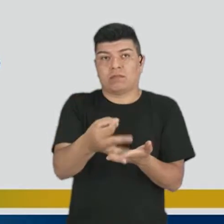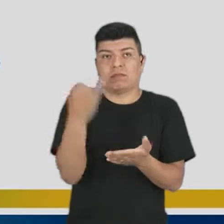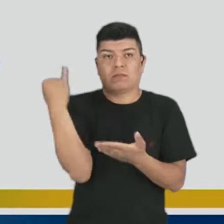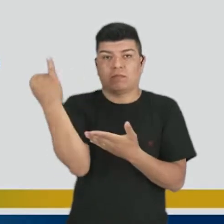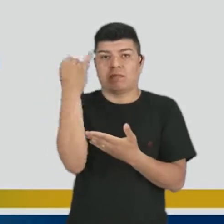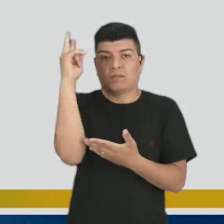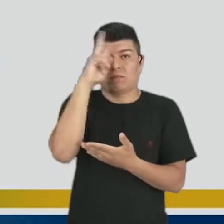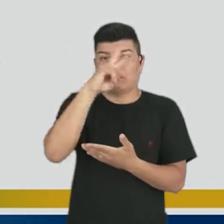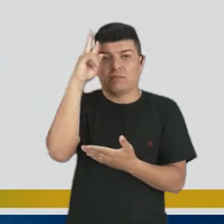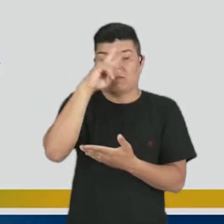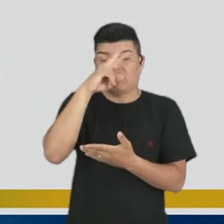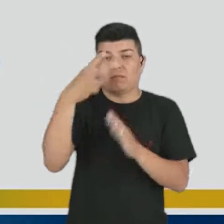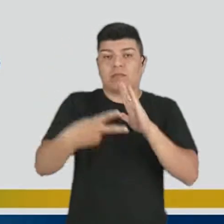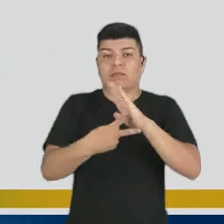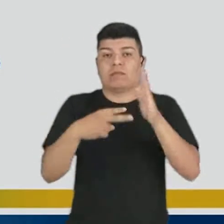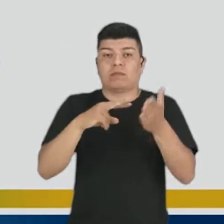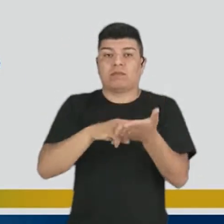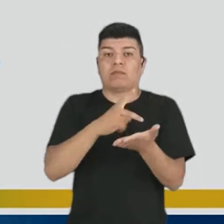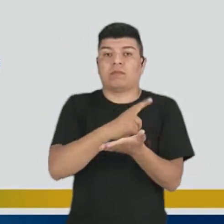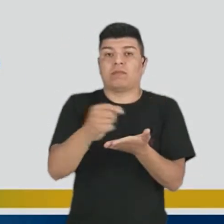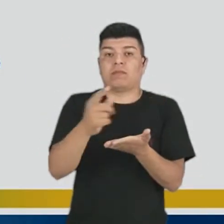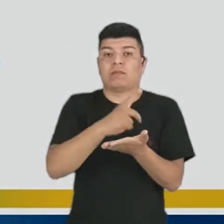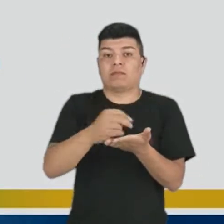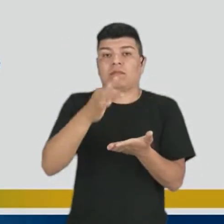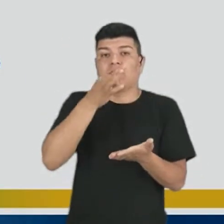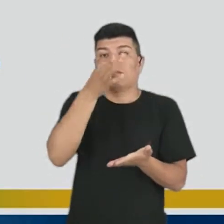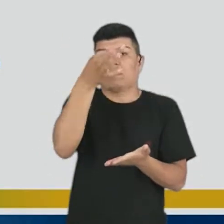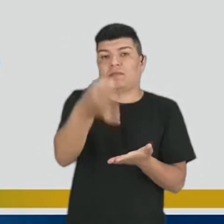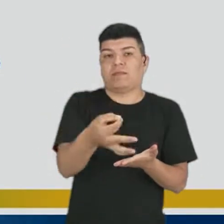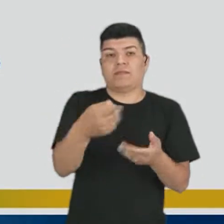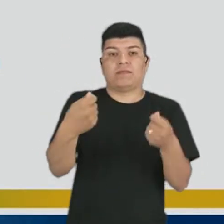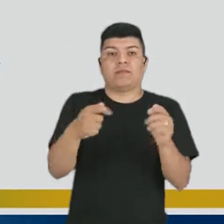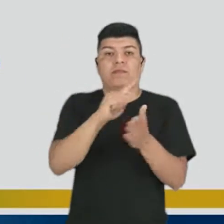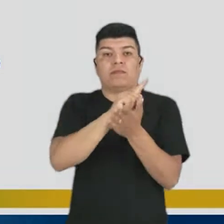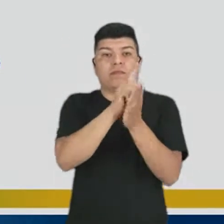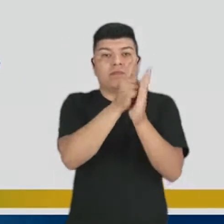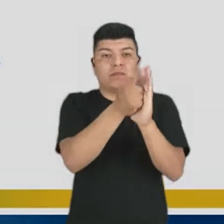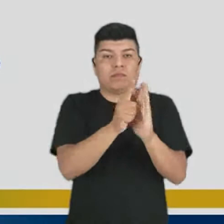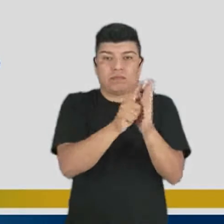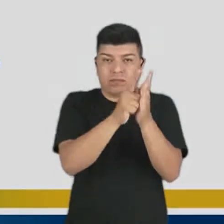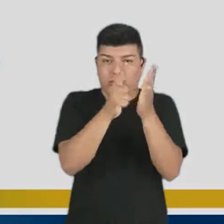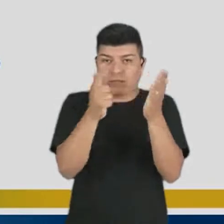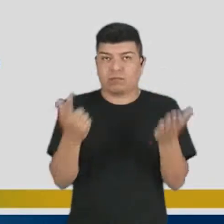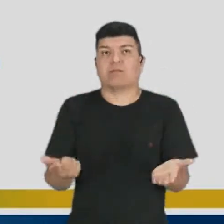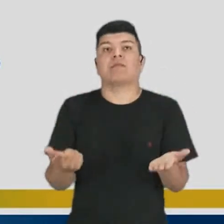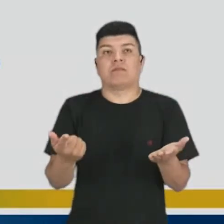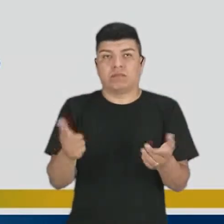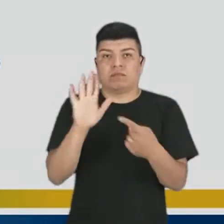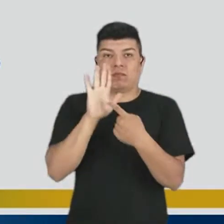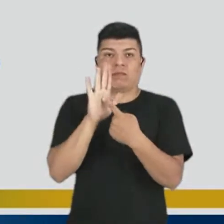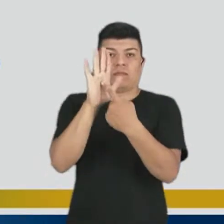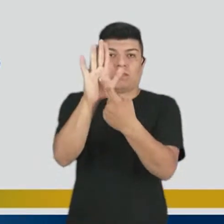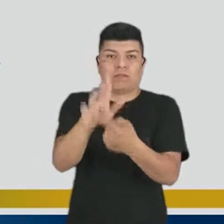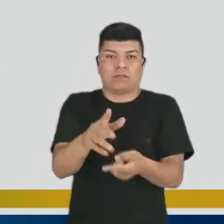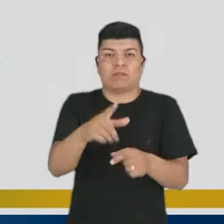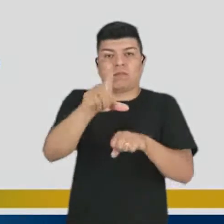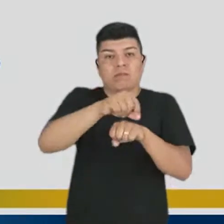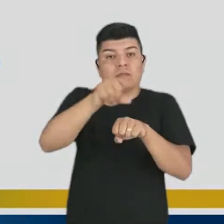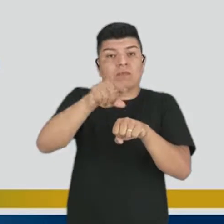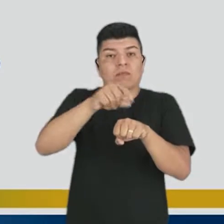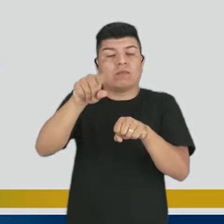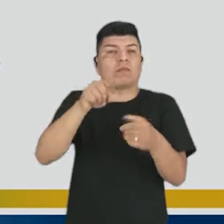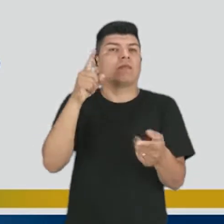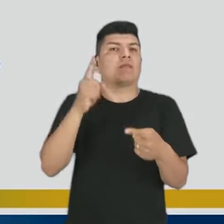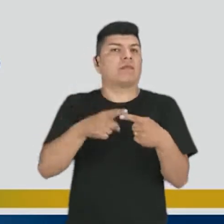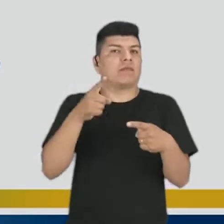gente lembrar o que é um artigo de opinião. É importante a gente lembrar que é um gênero jornalístico de base expositivo-argumentativa. Por